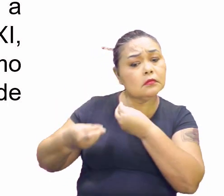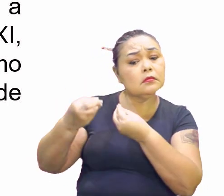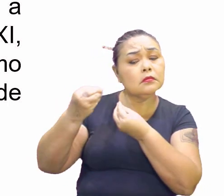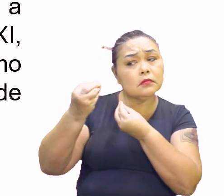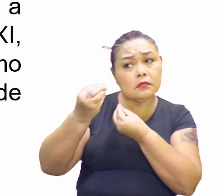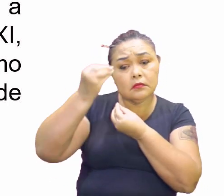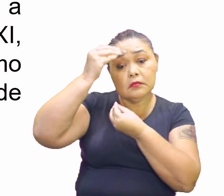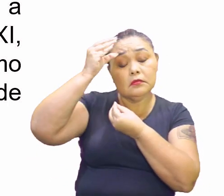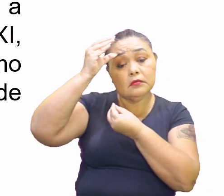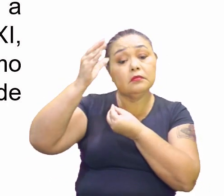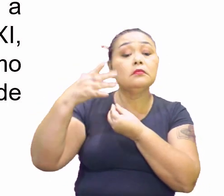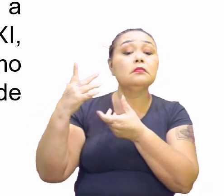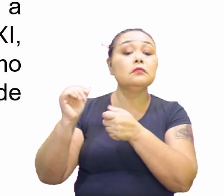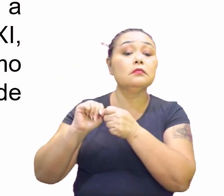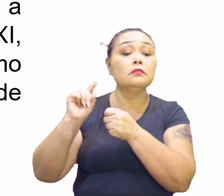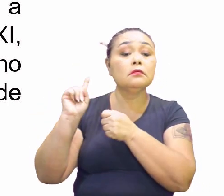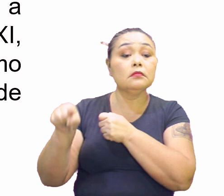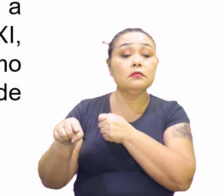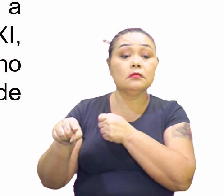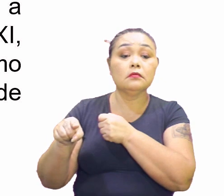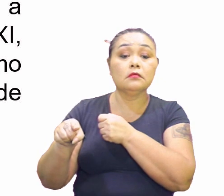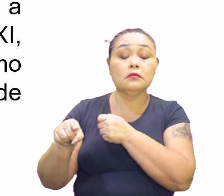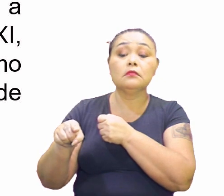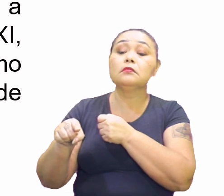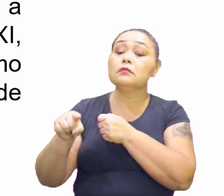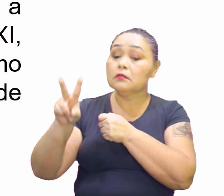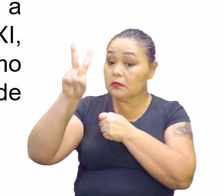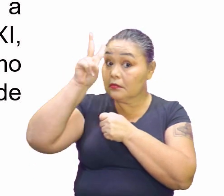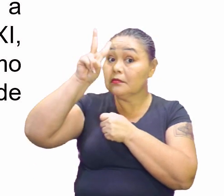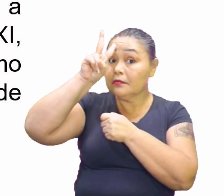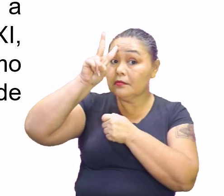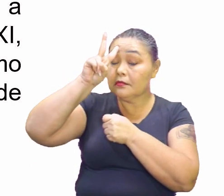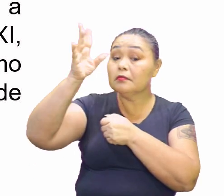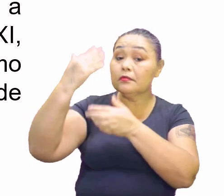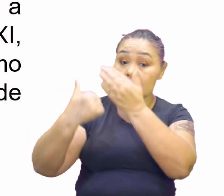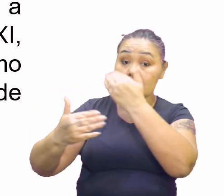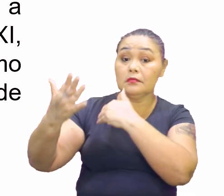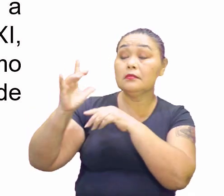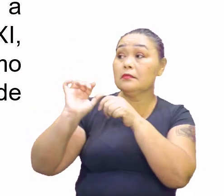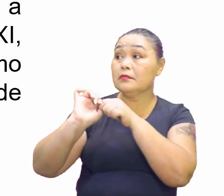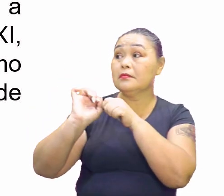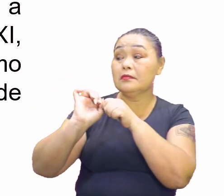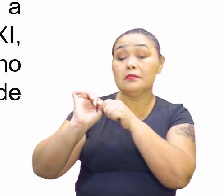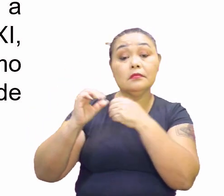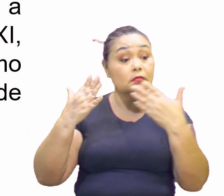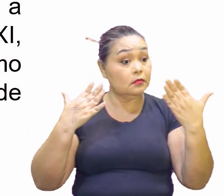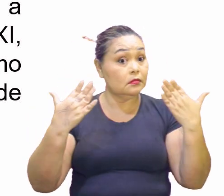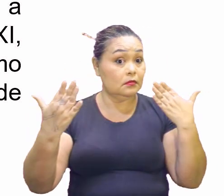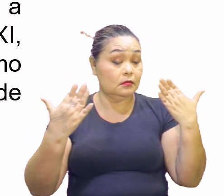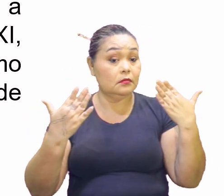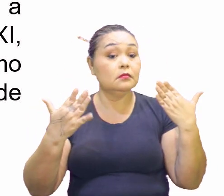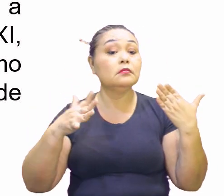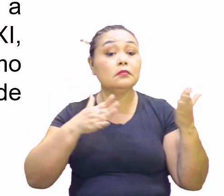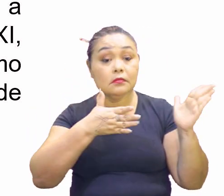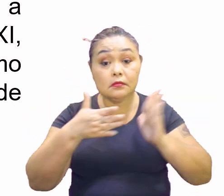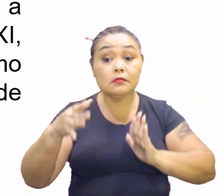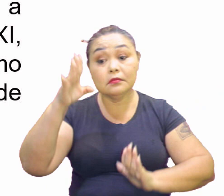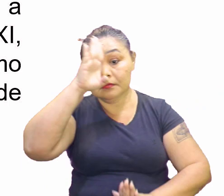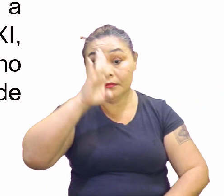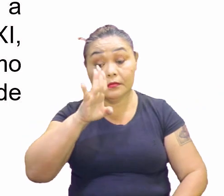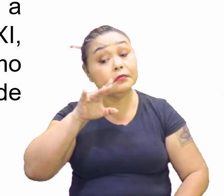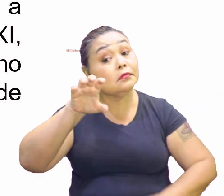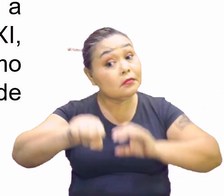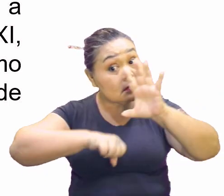seu conhecimento de mundo, né, a história também. Tanto que ela faz essa relação, ó, durante o